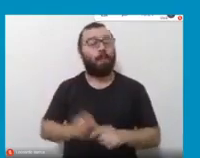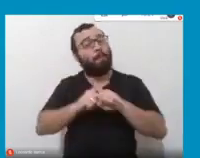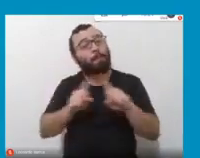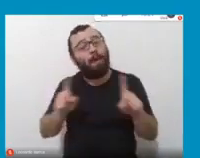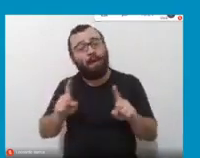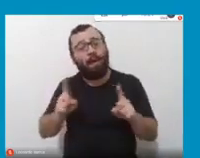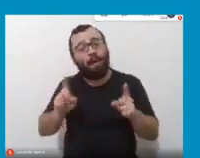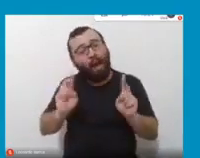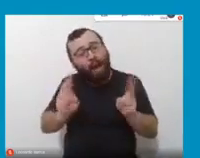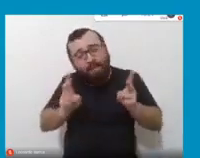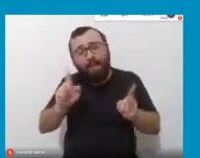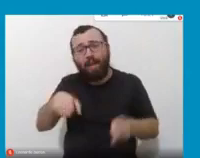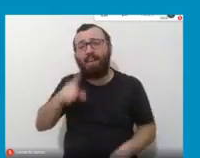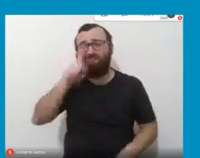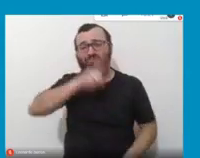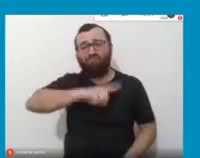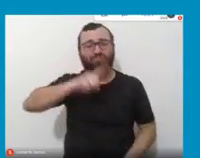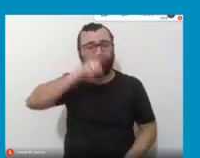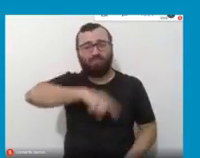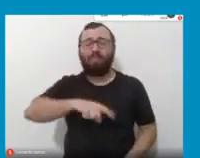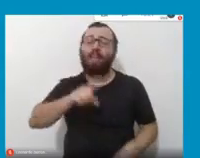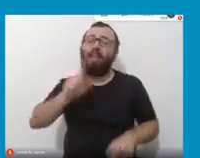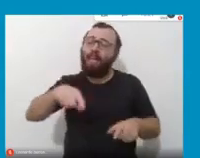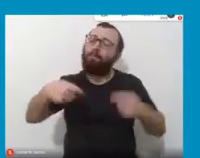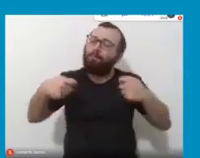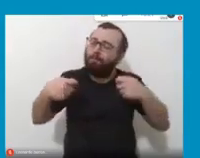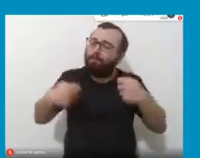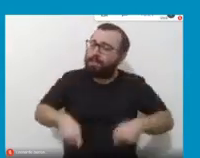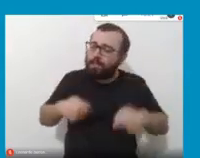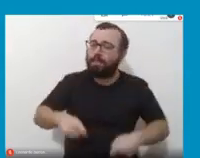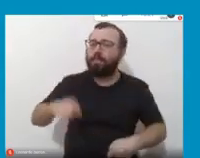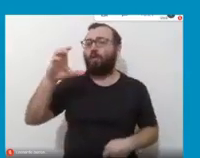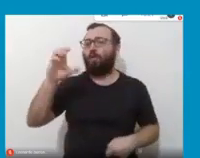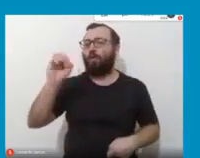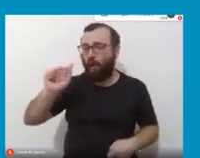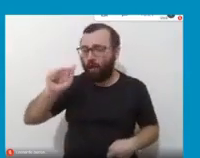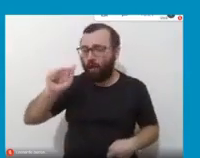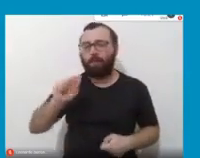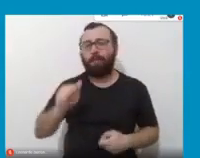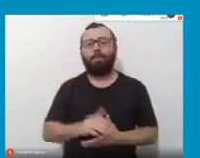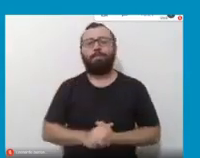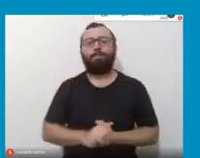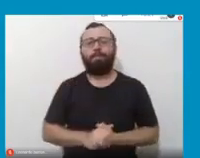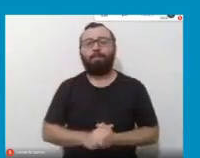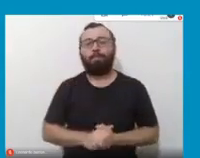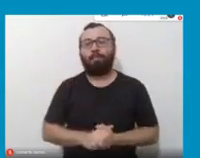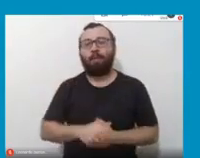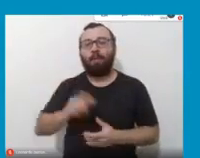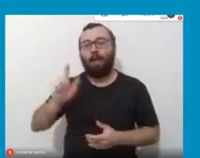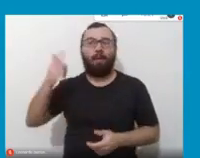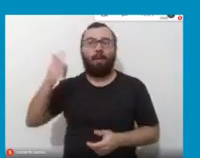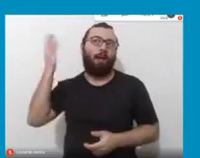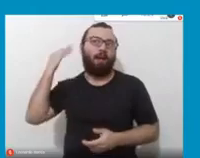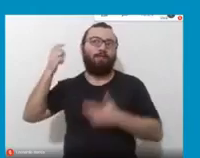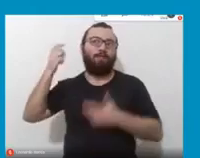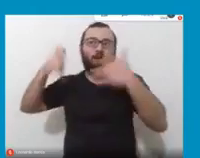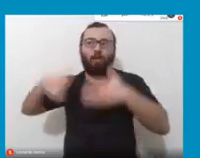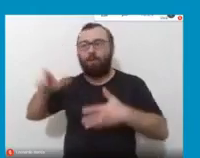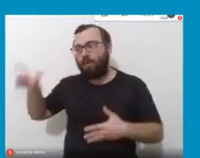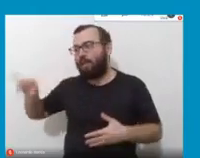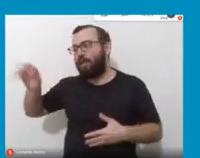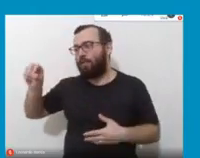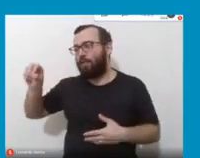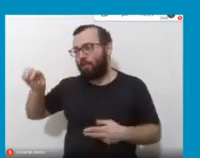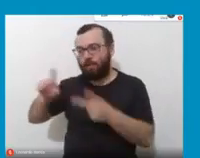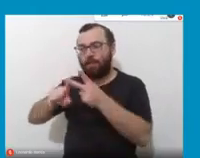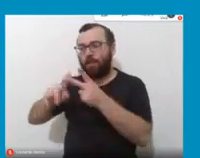pouco, pouco. E é preciso que também as cotas, e aí era um argumento original, né, da Ivone, do Peter,